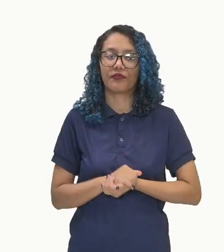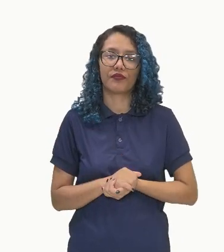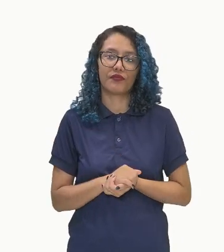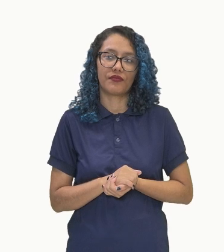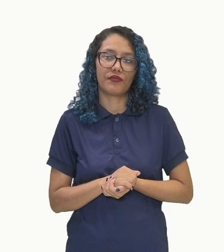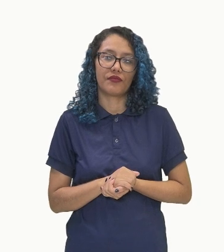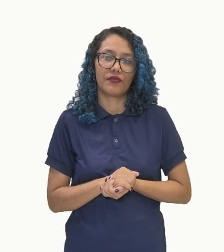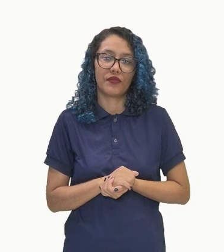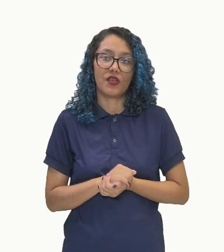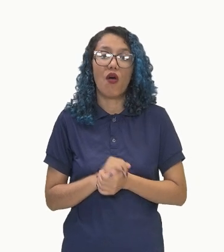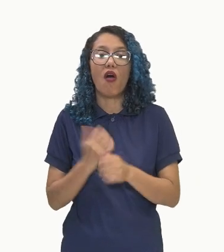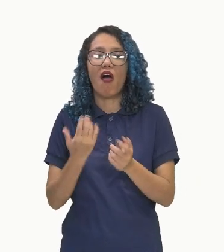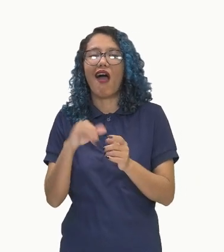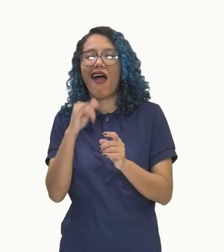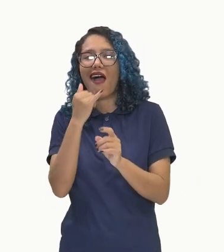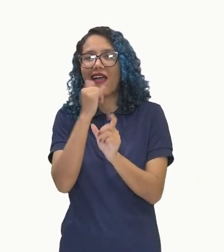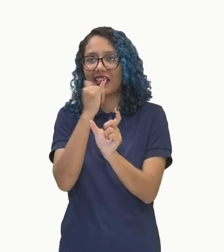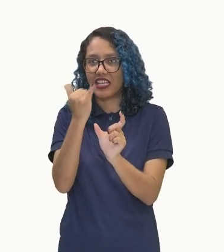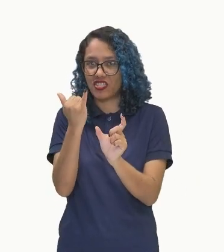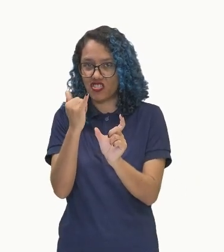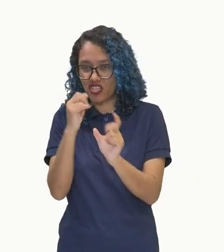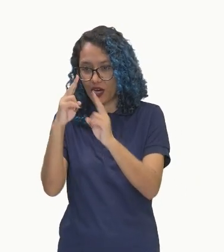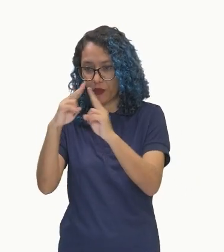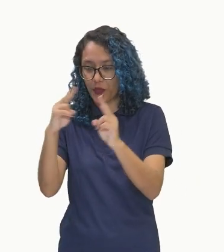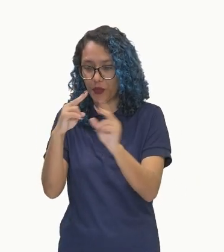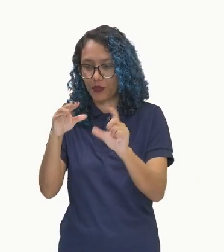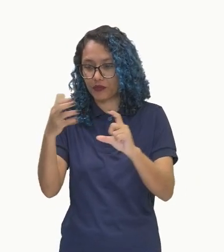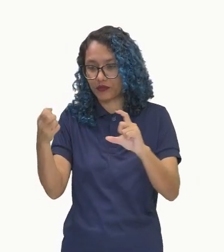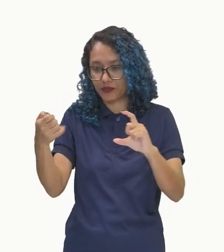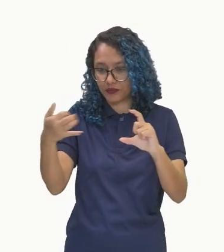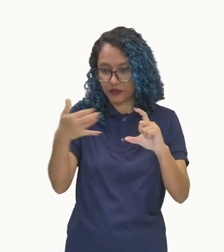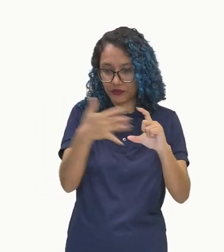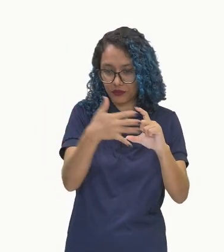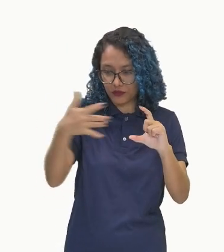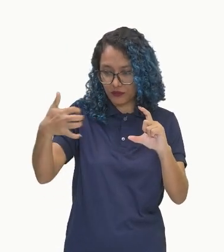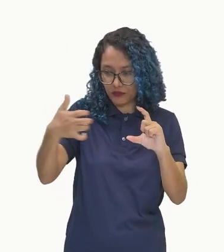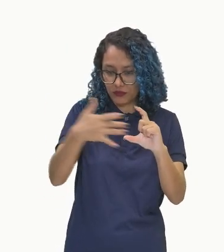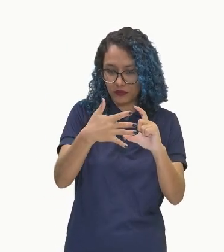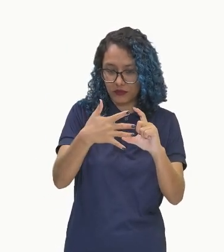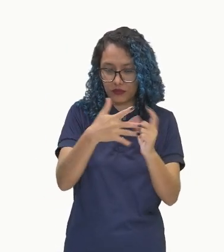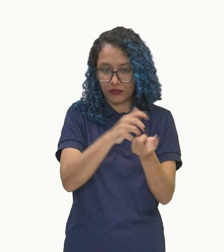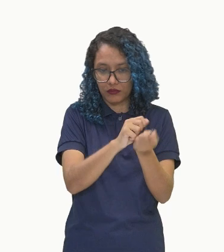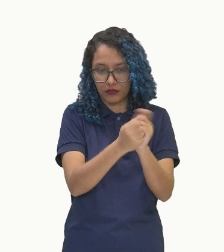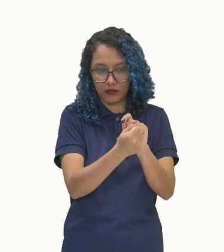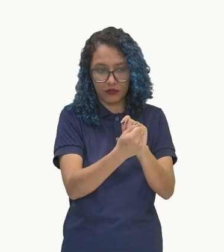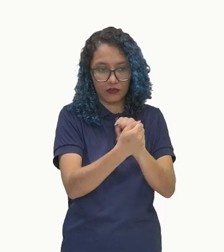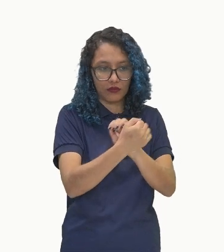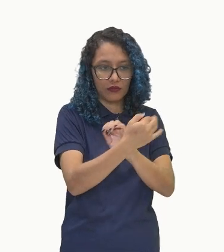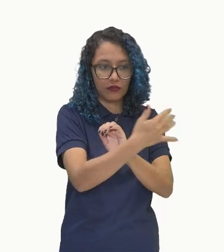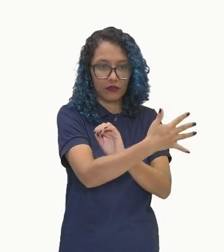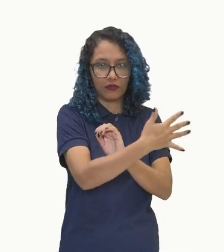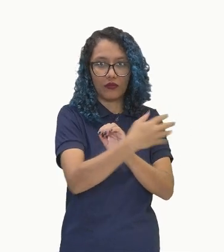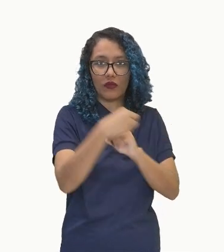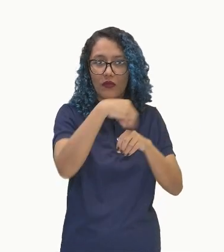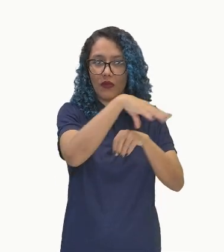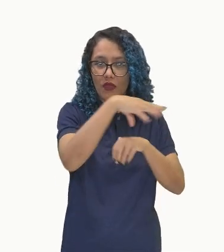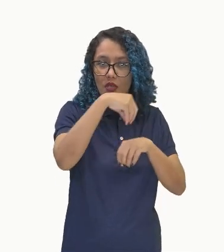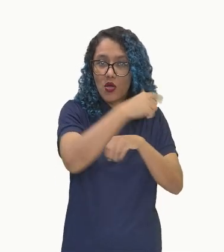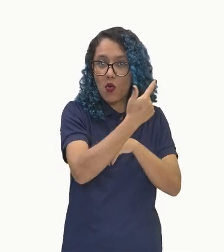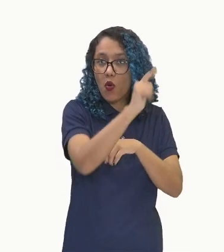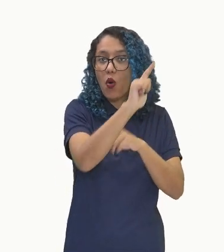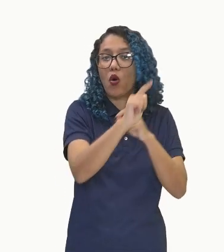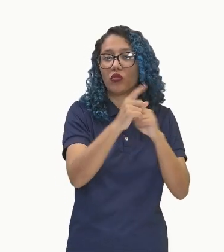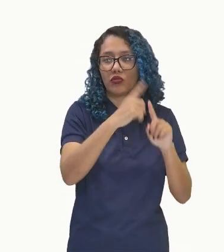de energia, logo, energia não elétrica. Aí nós temos aqui